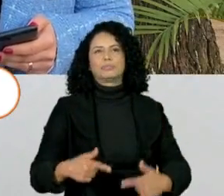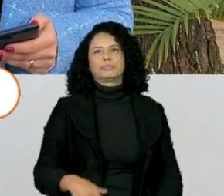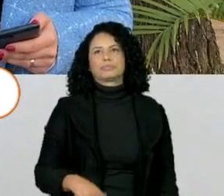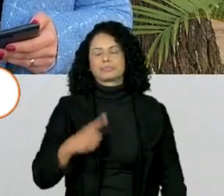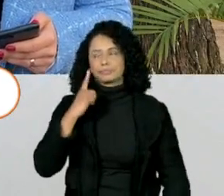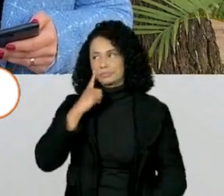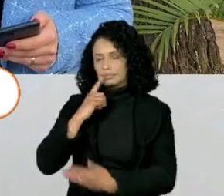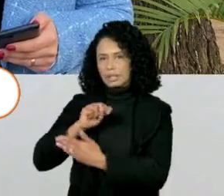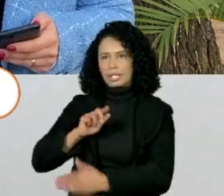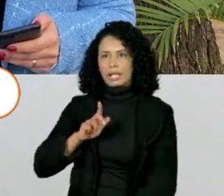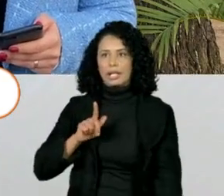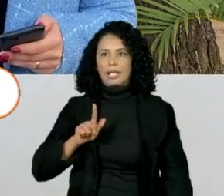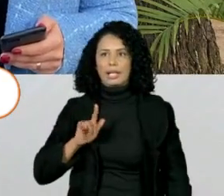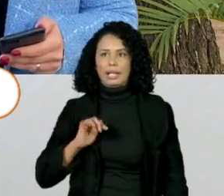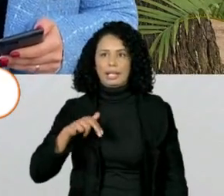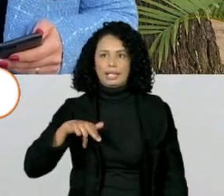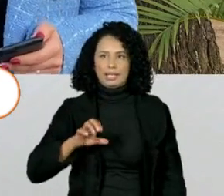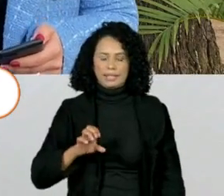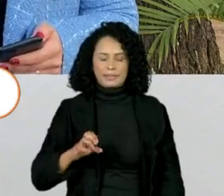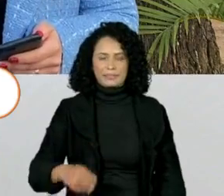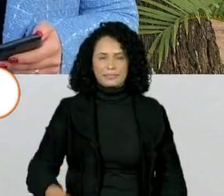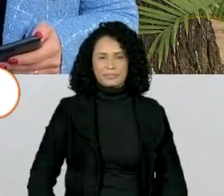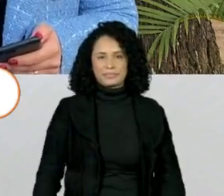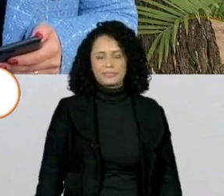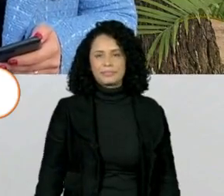Aline Porcina. Aline.